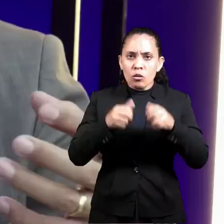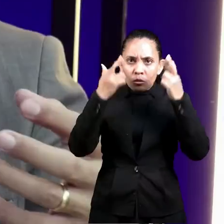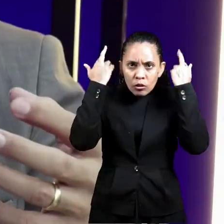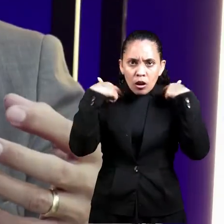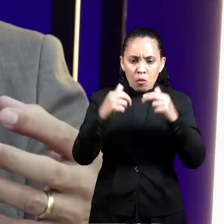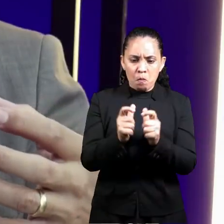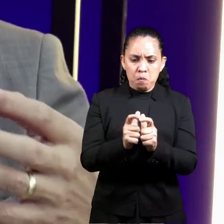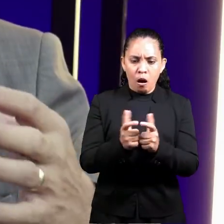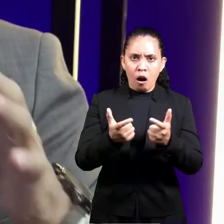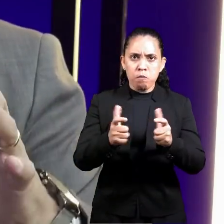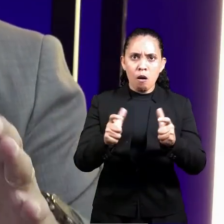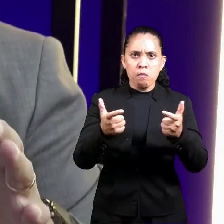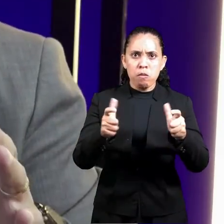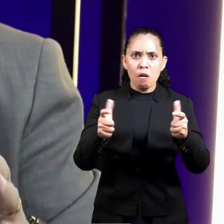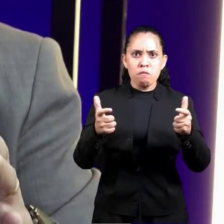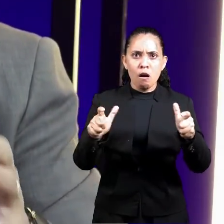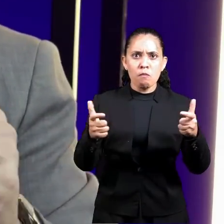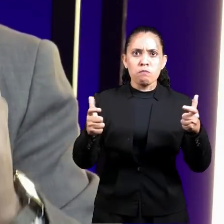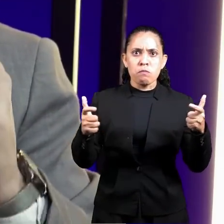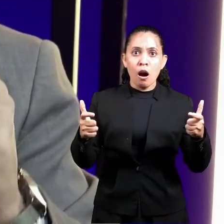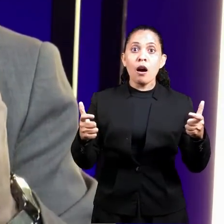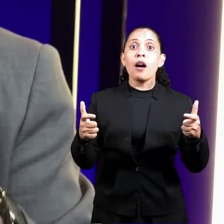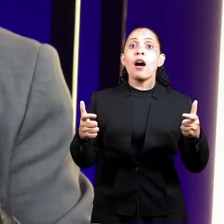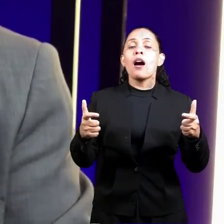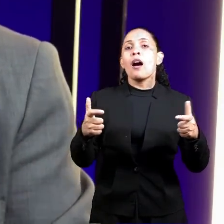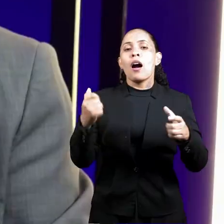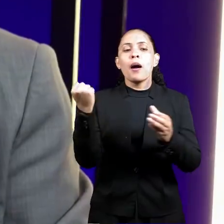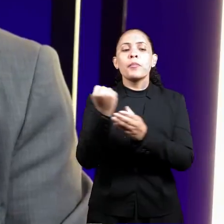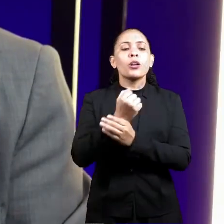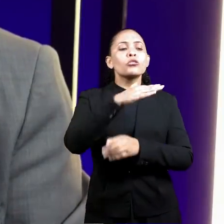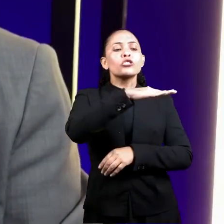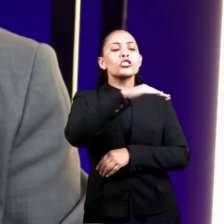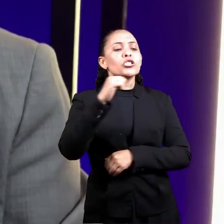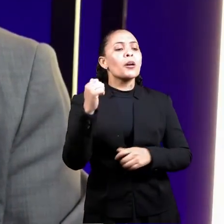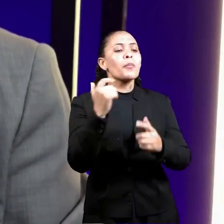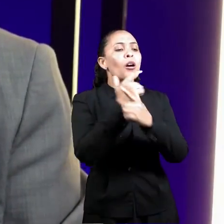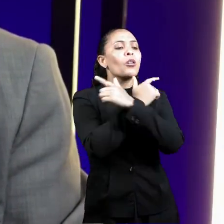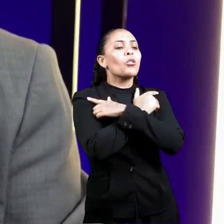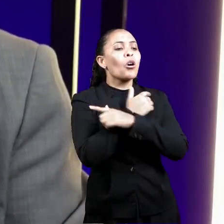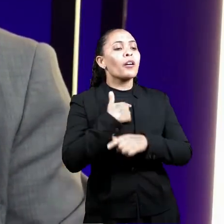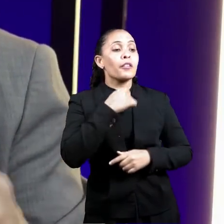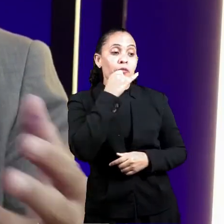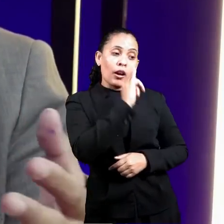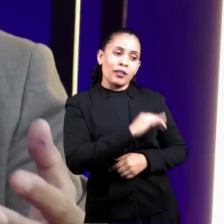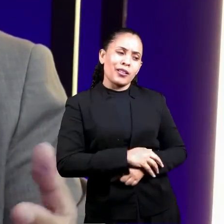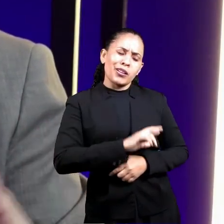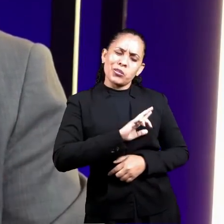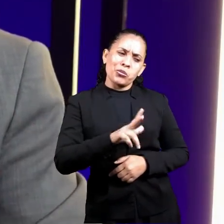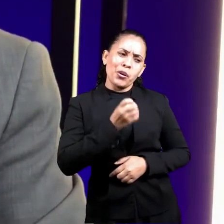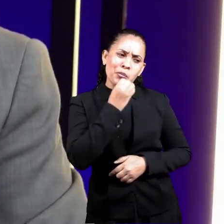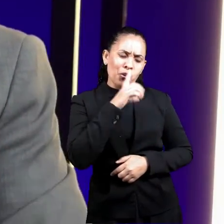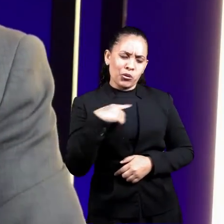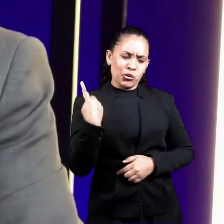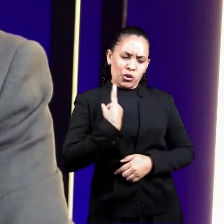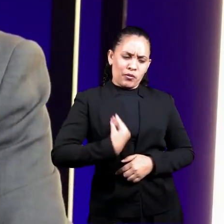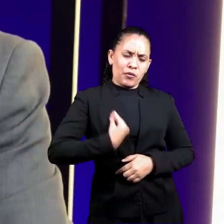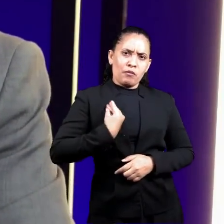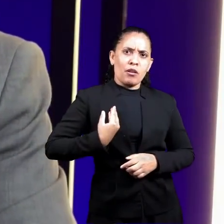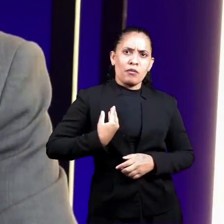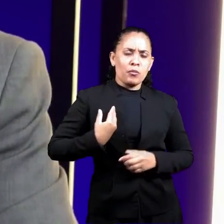gado dos dois, né? E houve ali um momento que Abraão chama Ló e fala assim, olha, não é bom que nós vivamos dessa